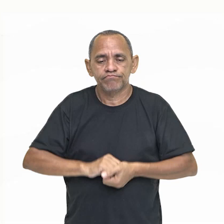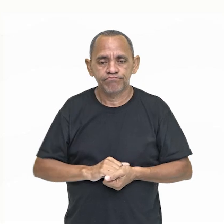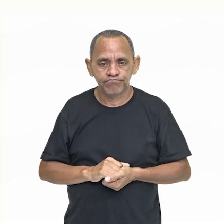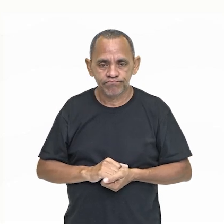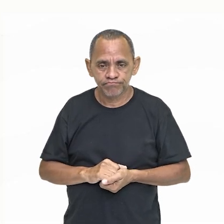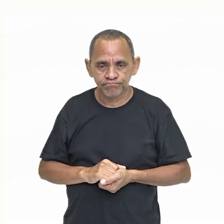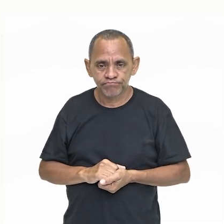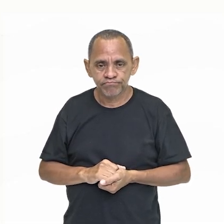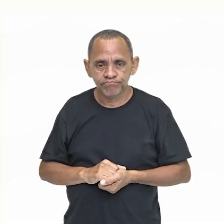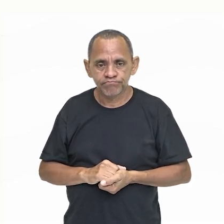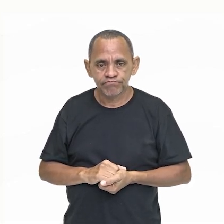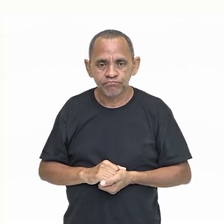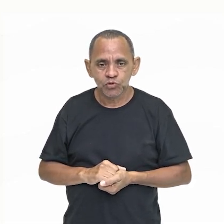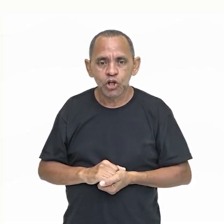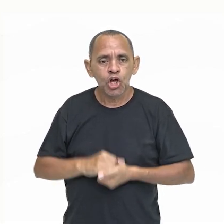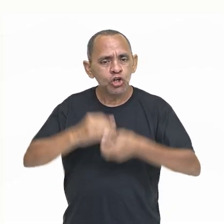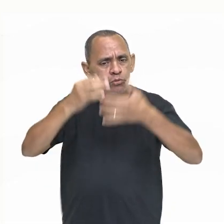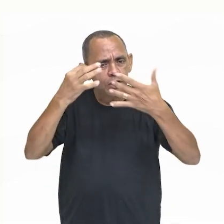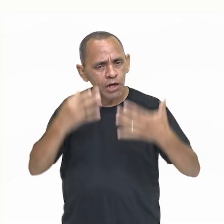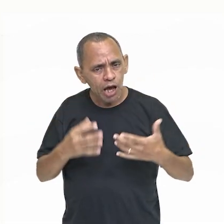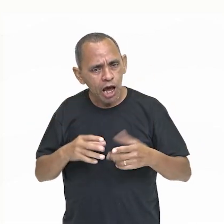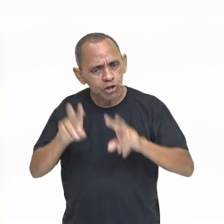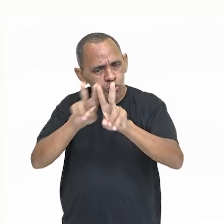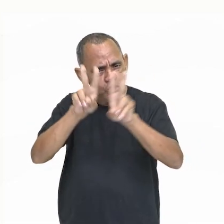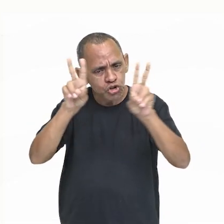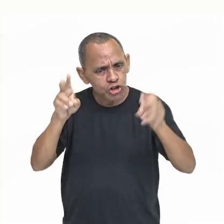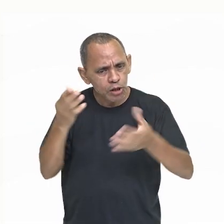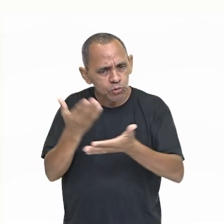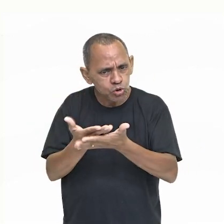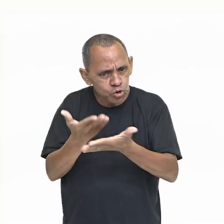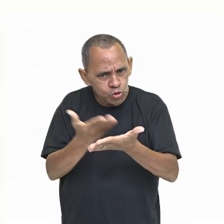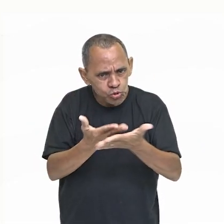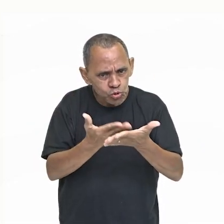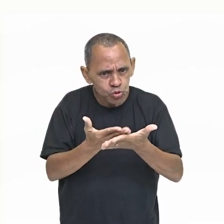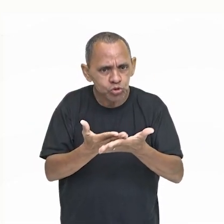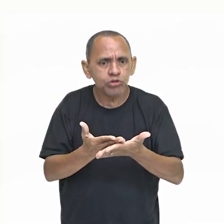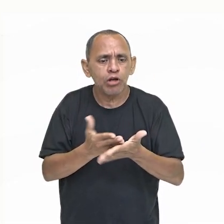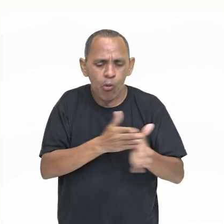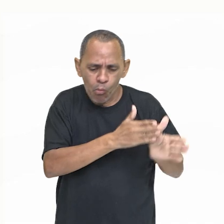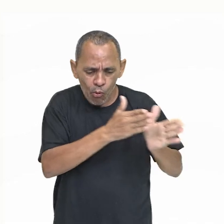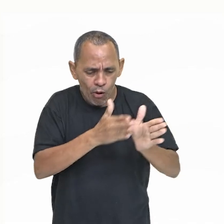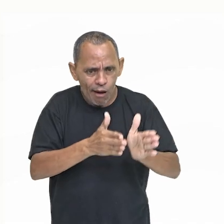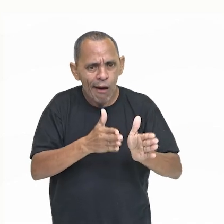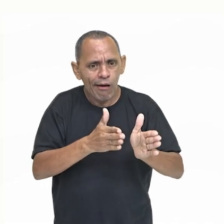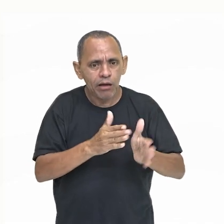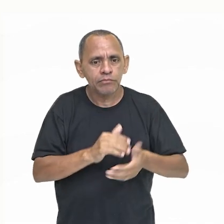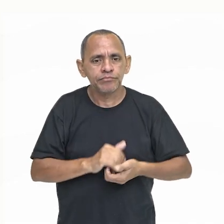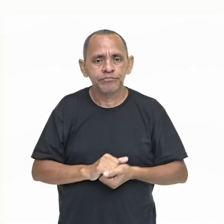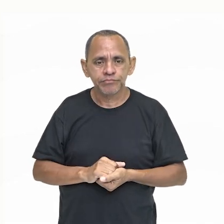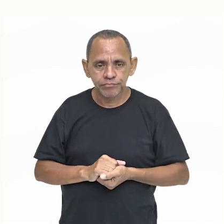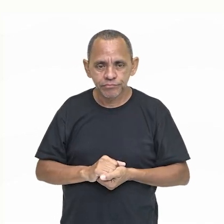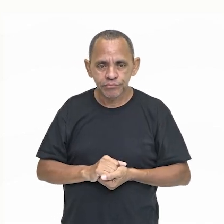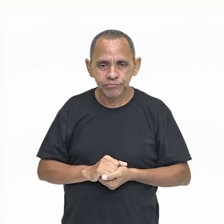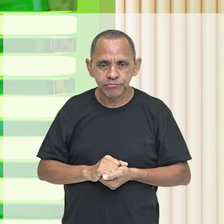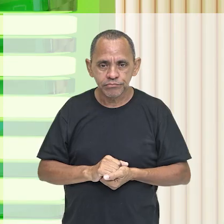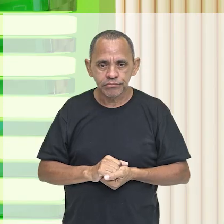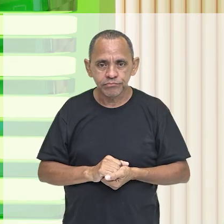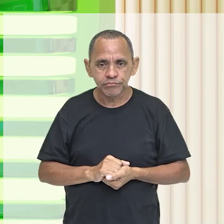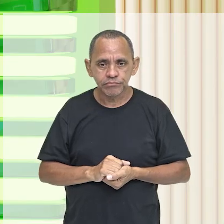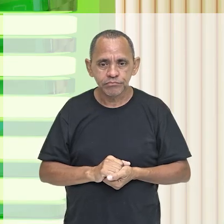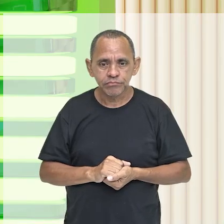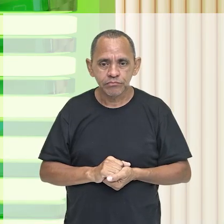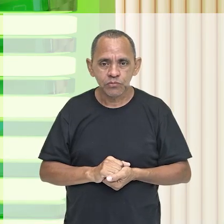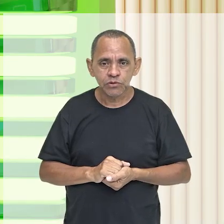era esse, falar dos assuntos estudados aí nesta unidade. Pessoal,